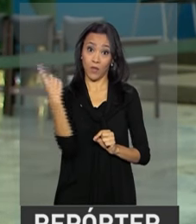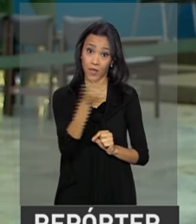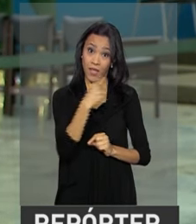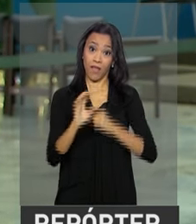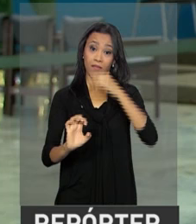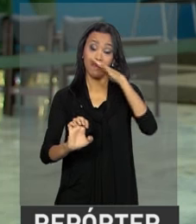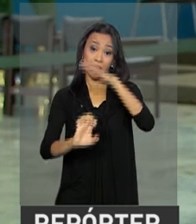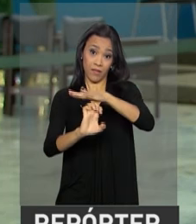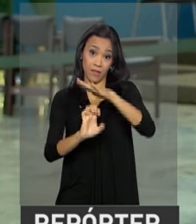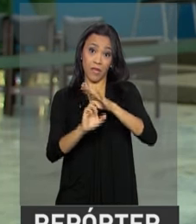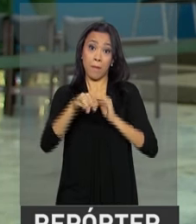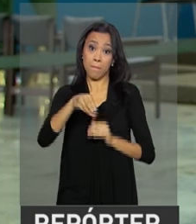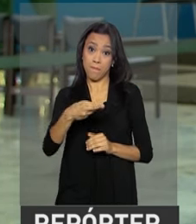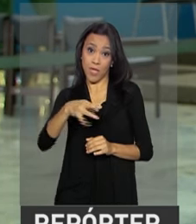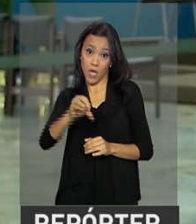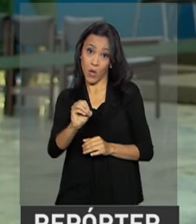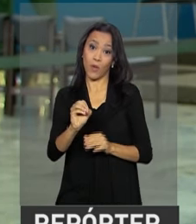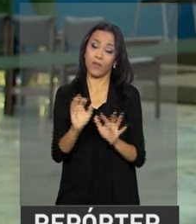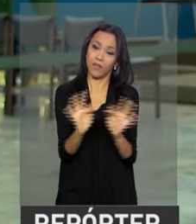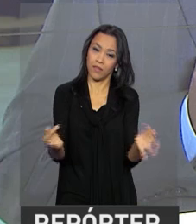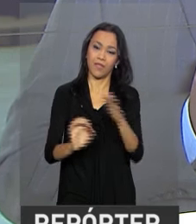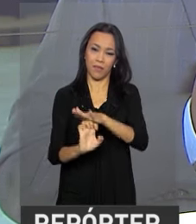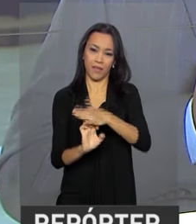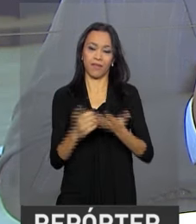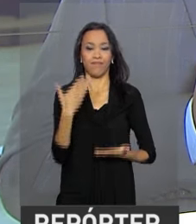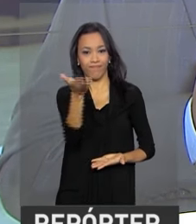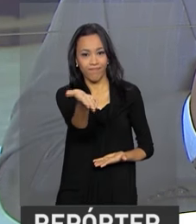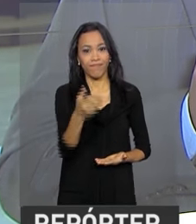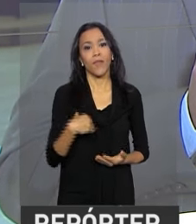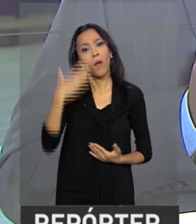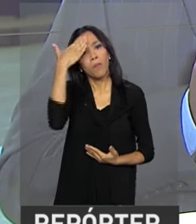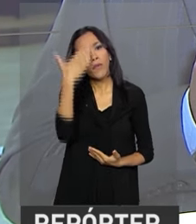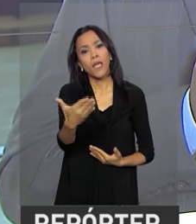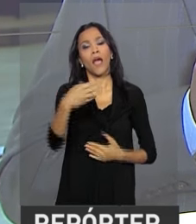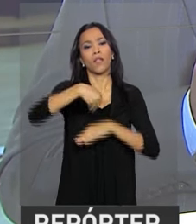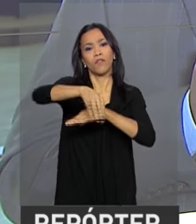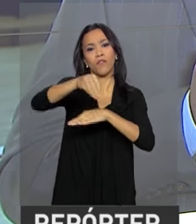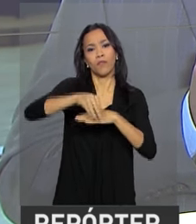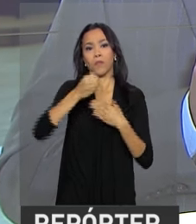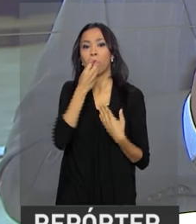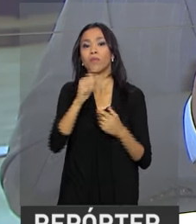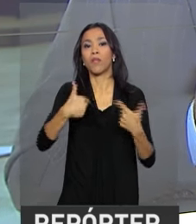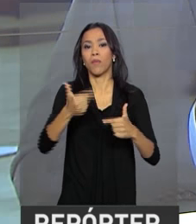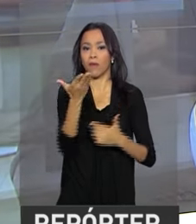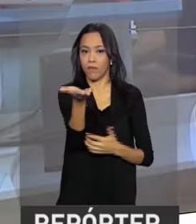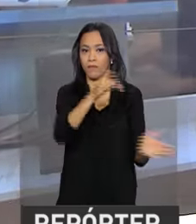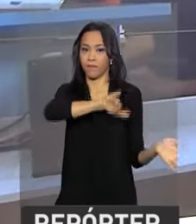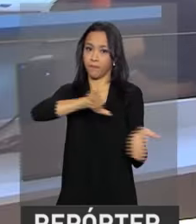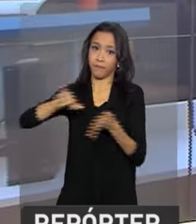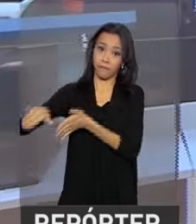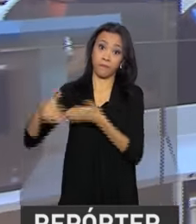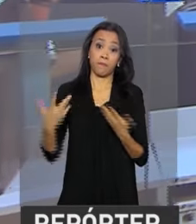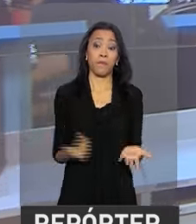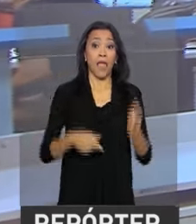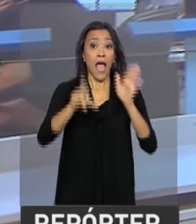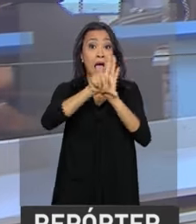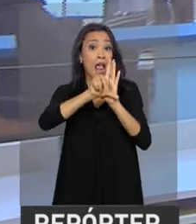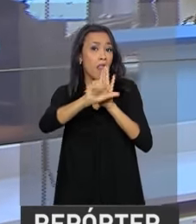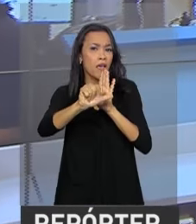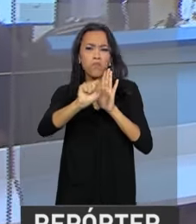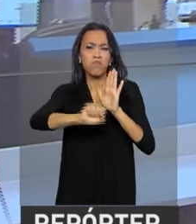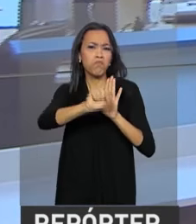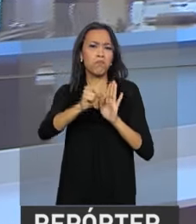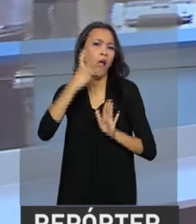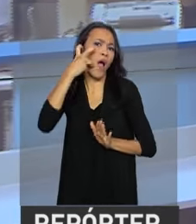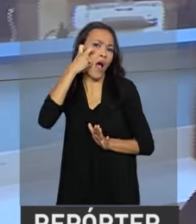Pequena Empresa. Zé Luiz, é com você. Obrigado, João Pedro, pelas informações. Bom trabalho para você aí. A lei de adoção já tem